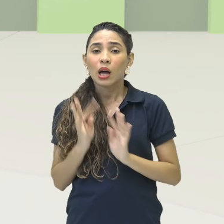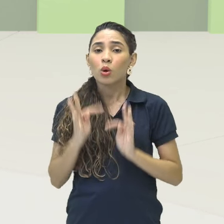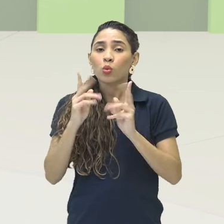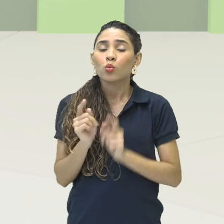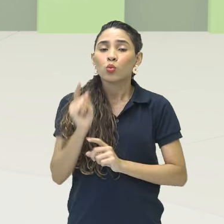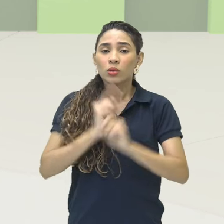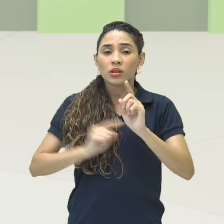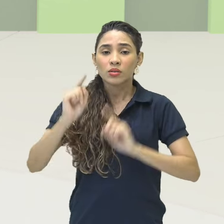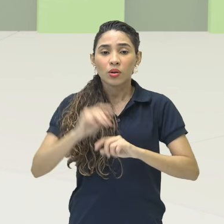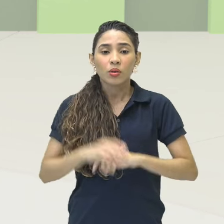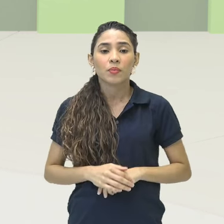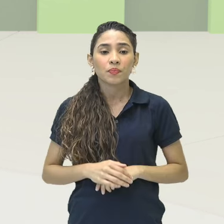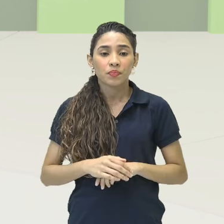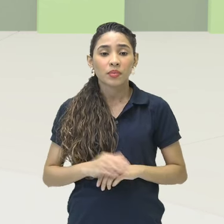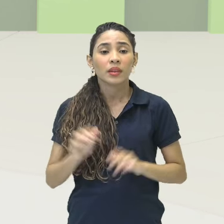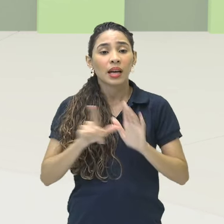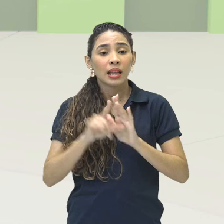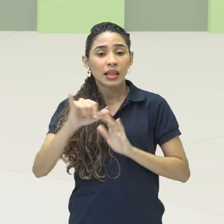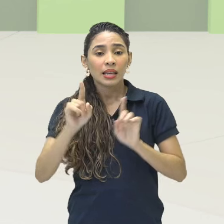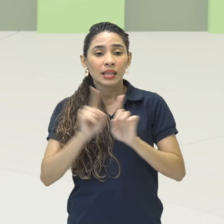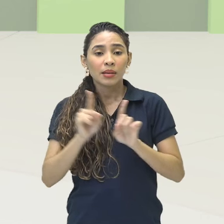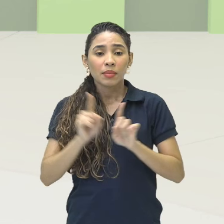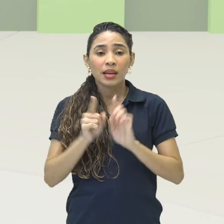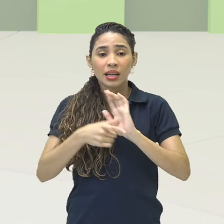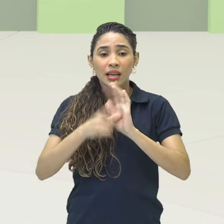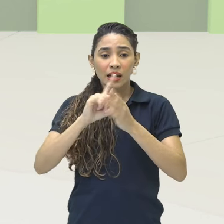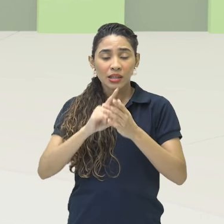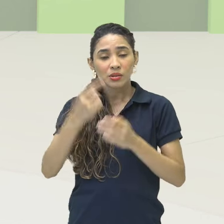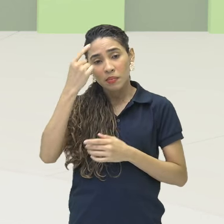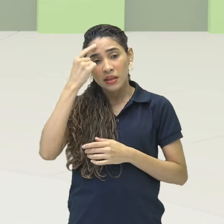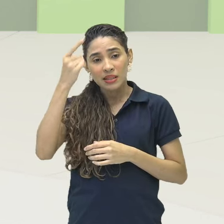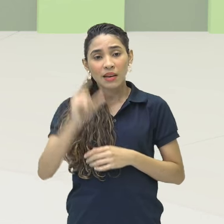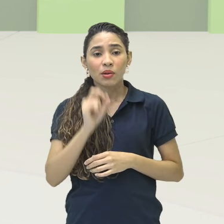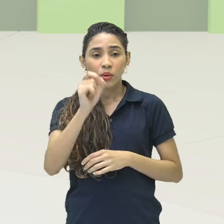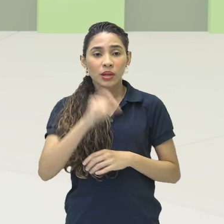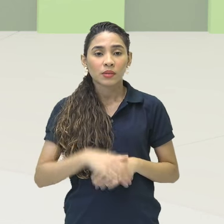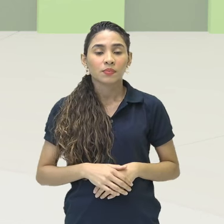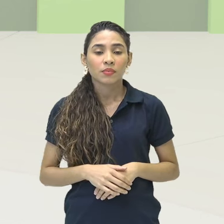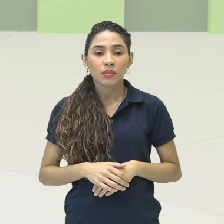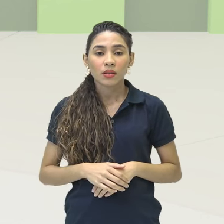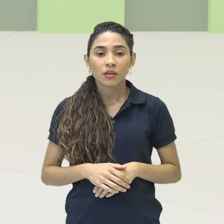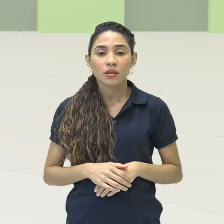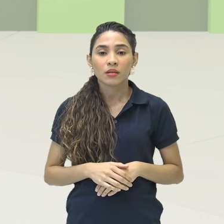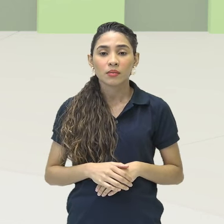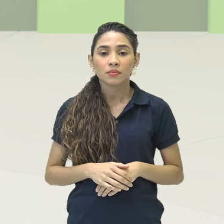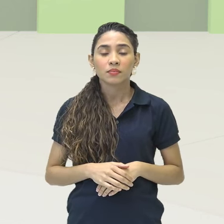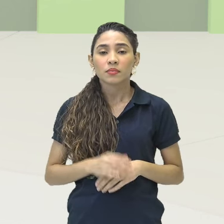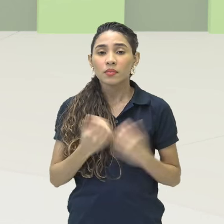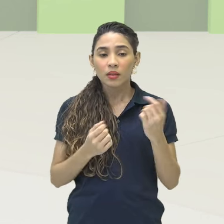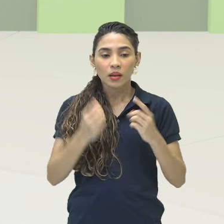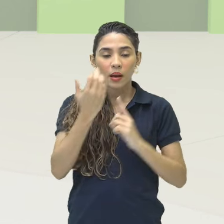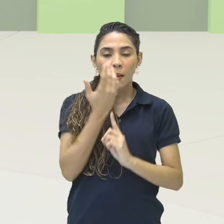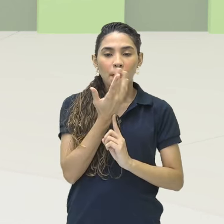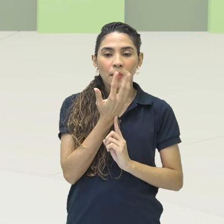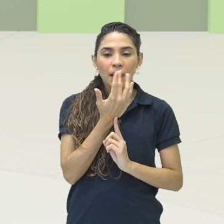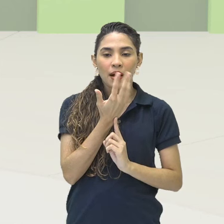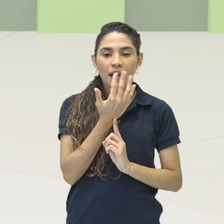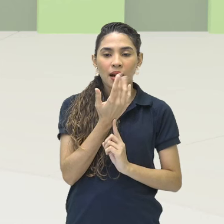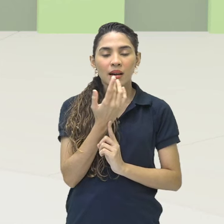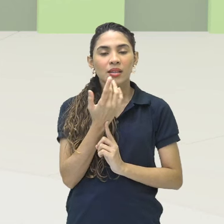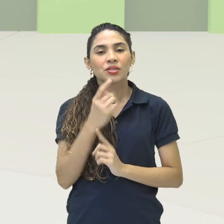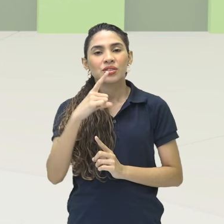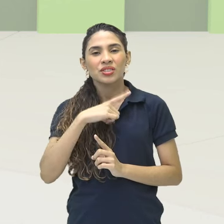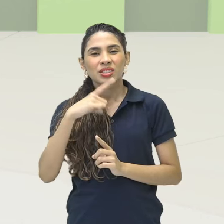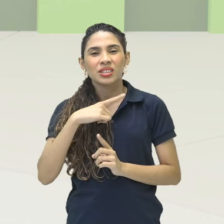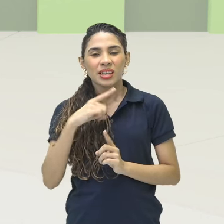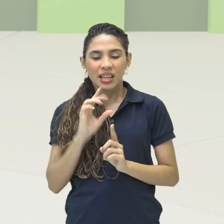ele refutou a lei do flogístico, porque antes pensava-se assim, que para uma vela pegar fogo, existia